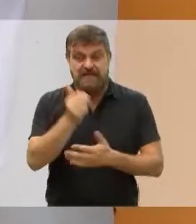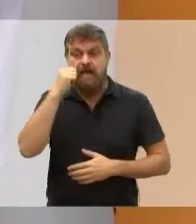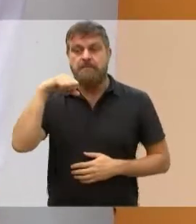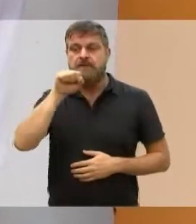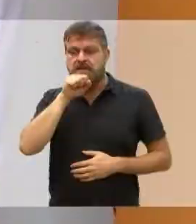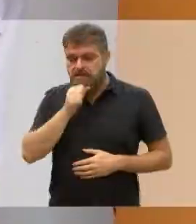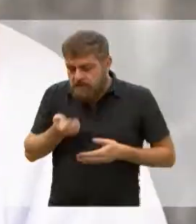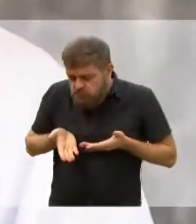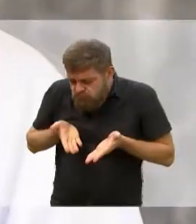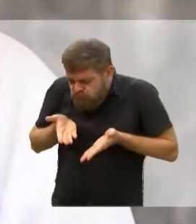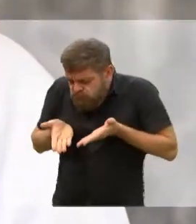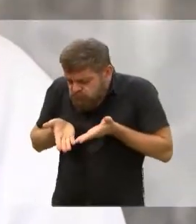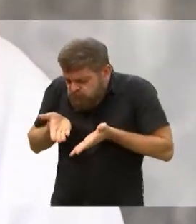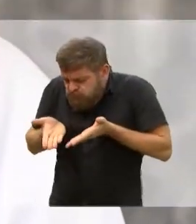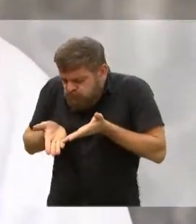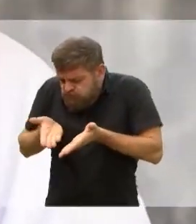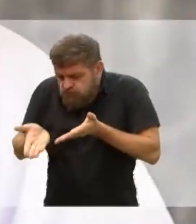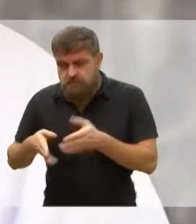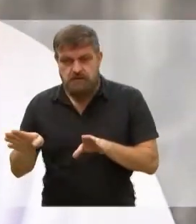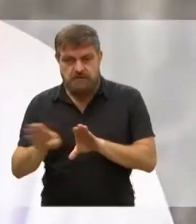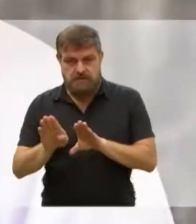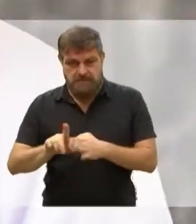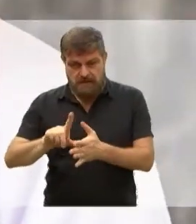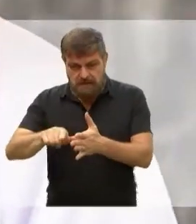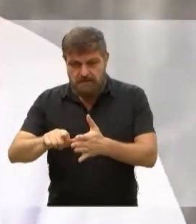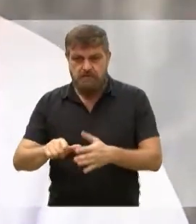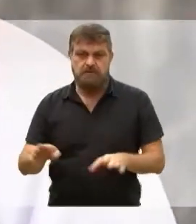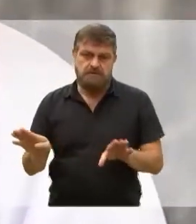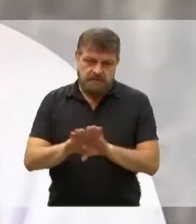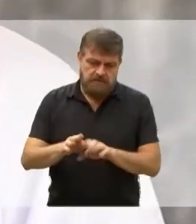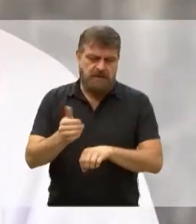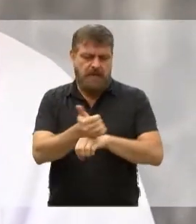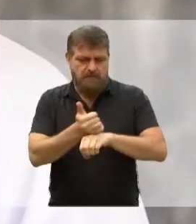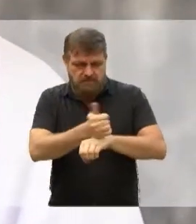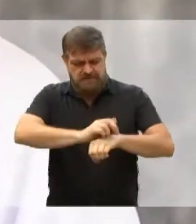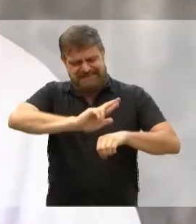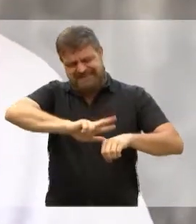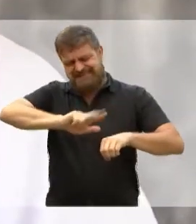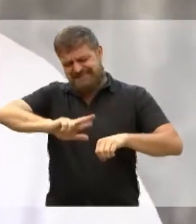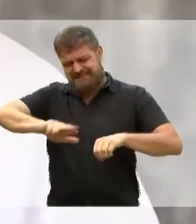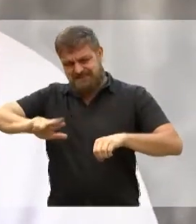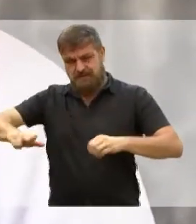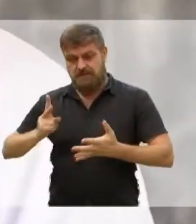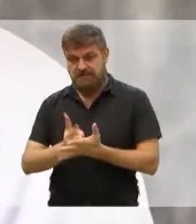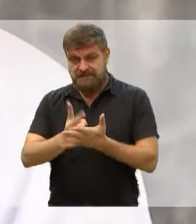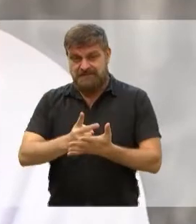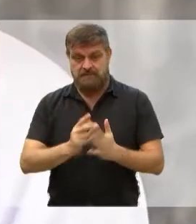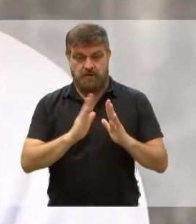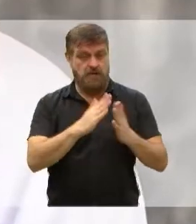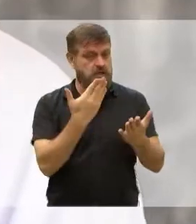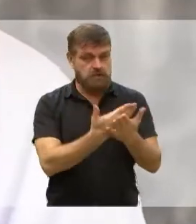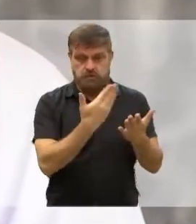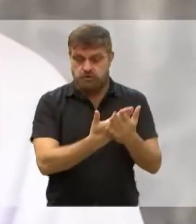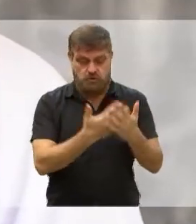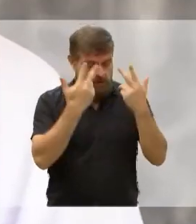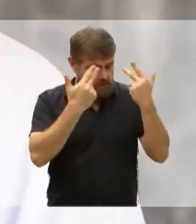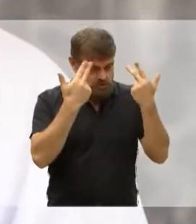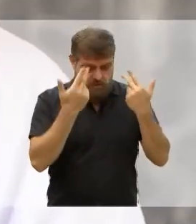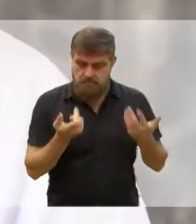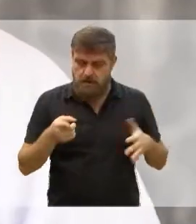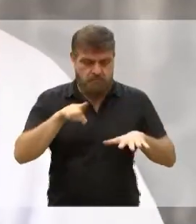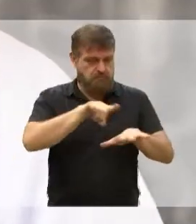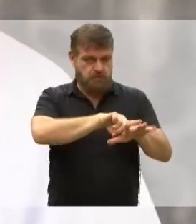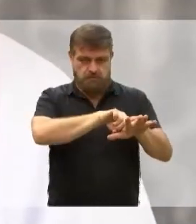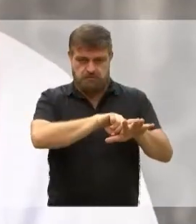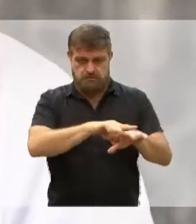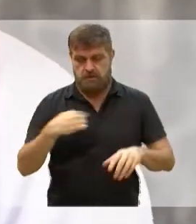pela mãe dele e consequentemente por outros profissionais, sempre estudou em escolas regulares